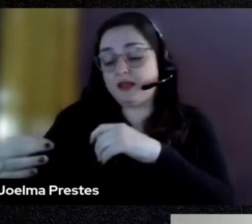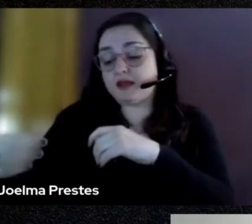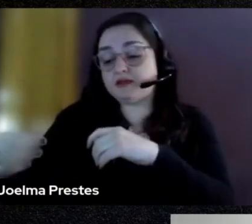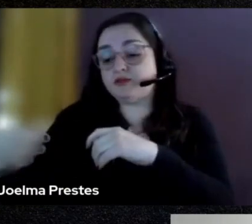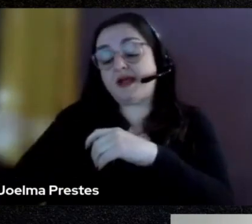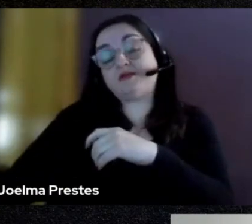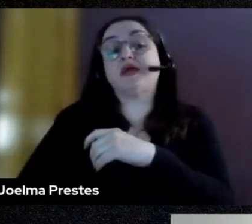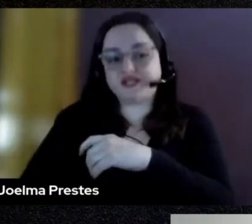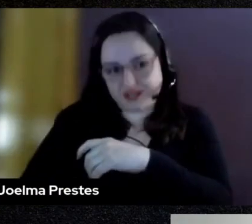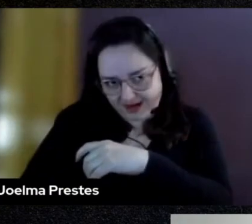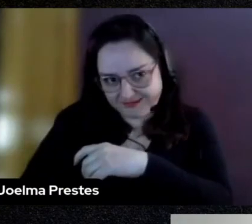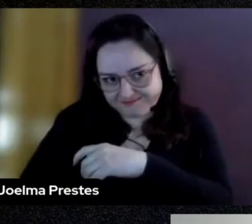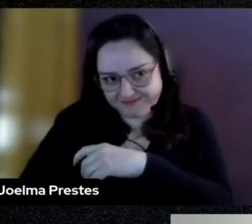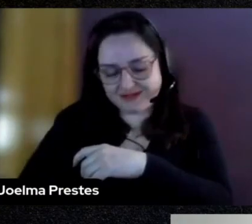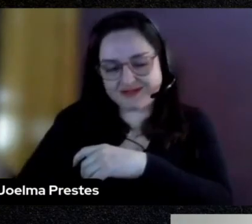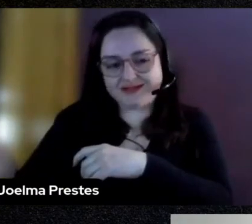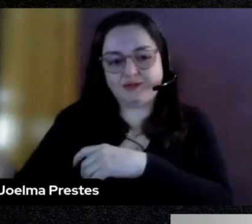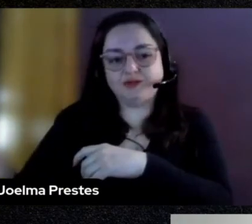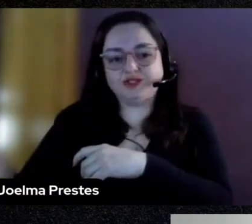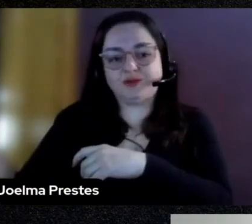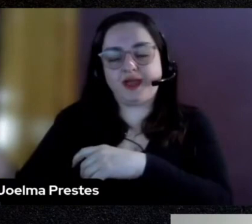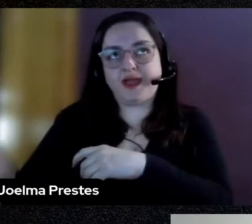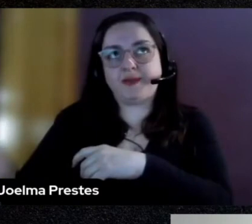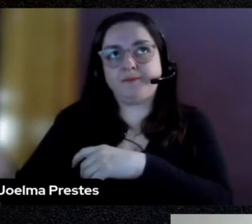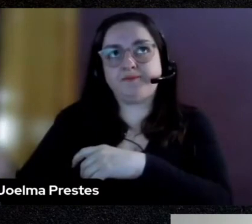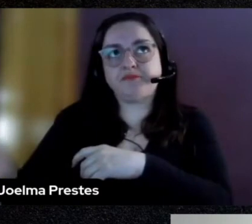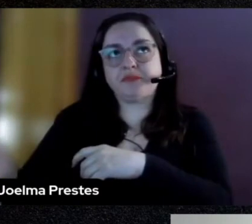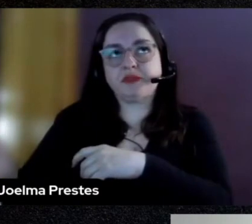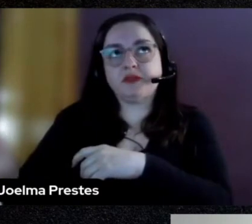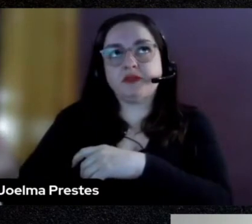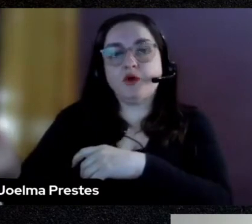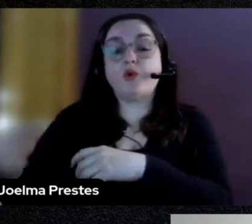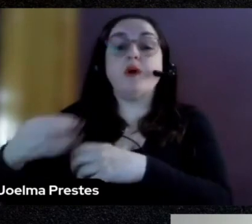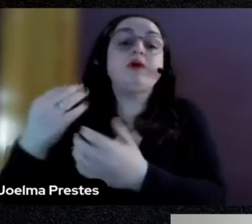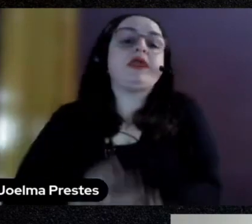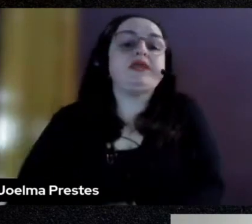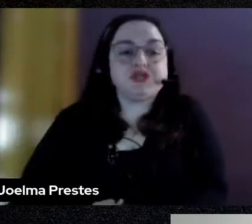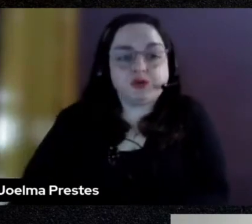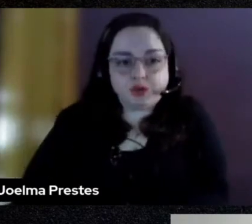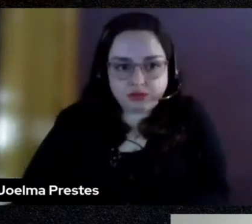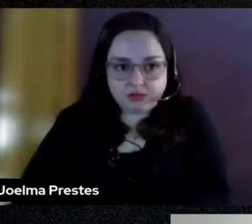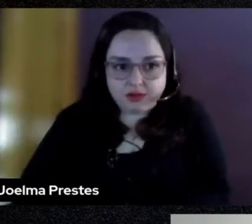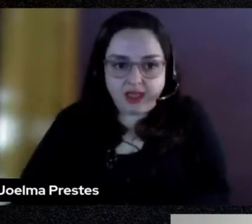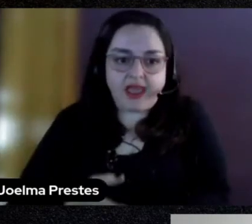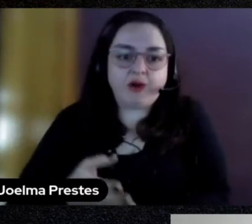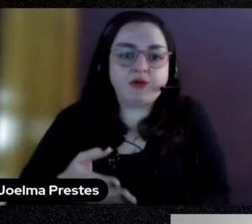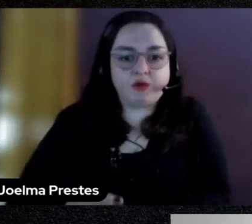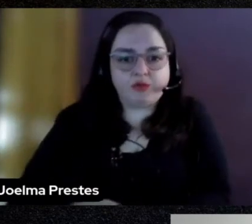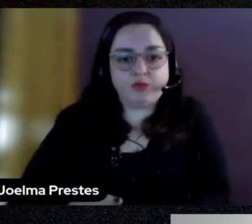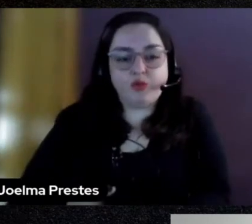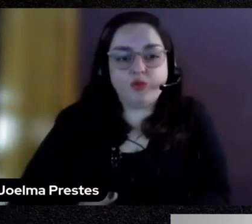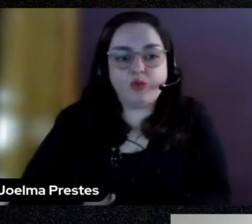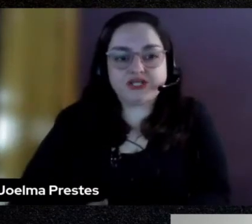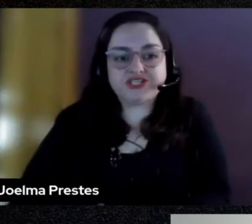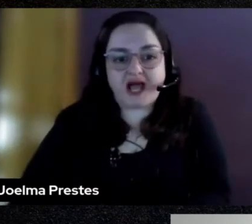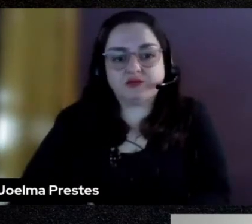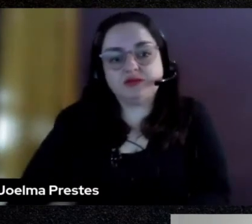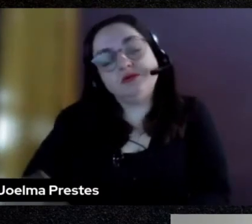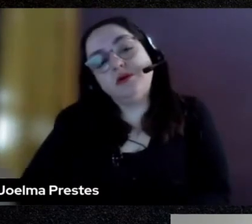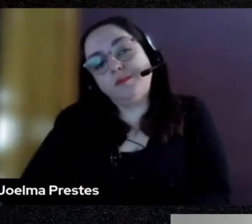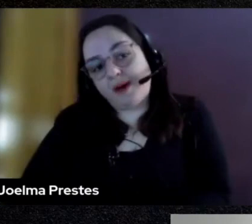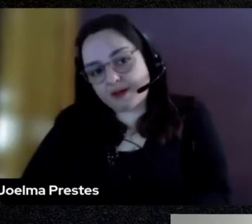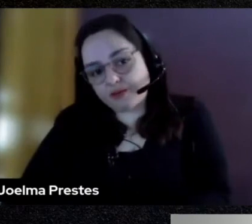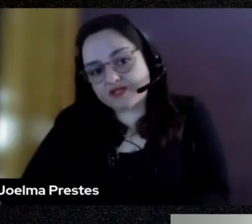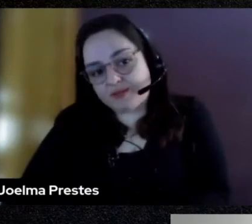daquele do método que a gente trabalha. Então, tipo, o quão crítico é o